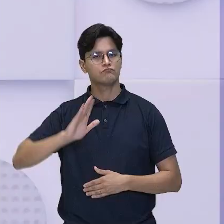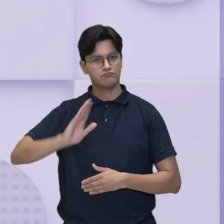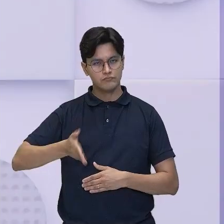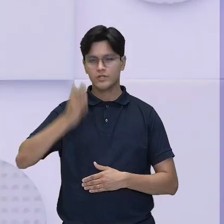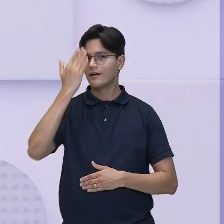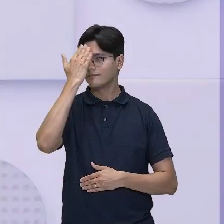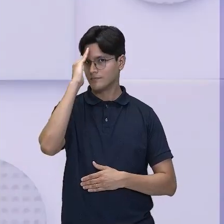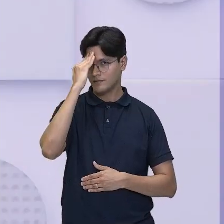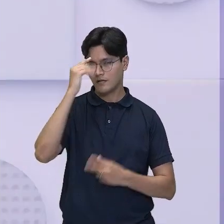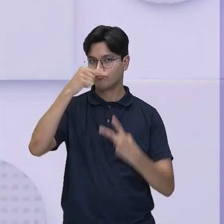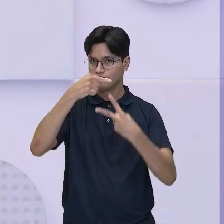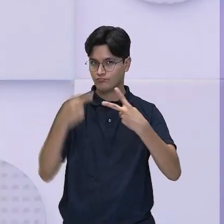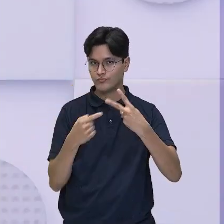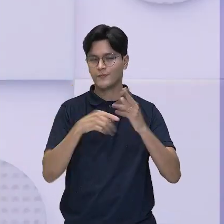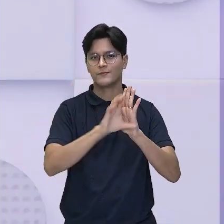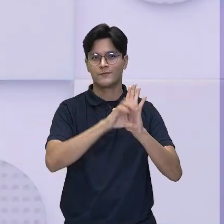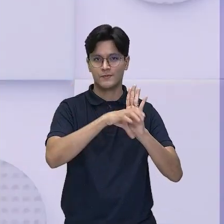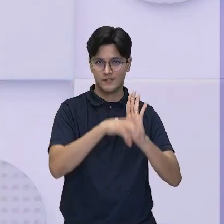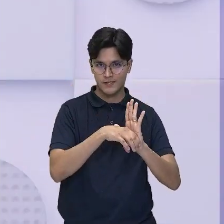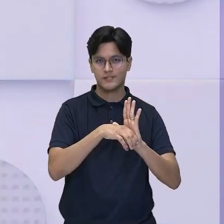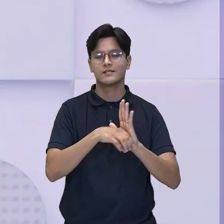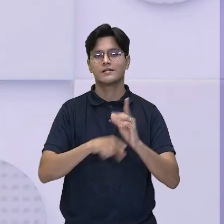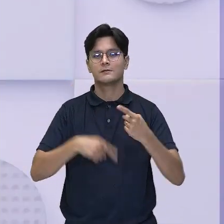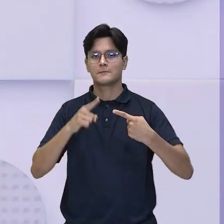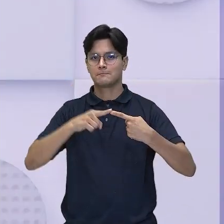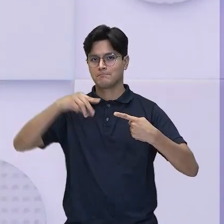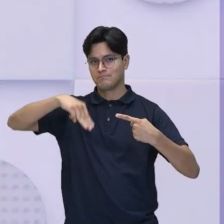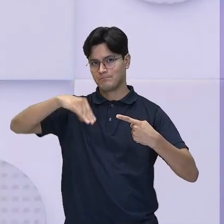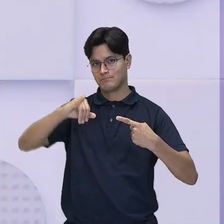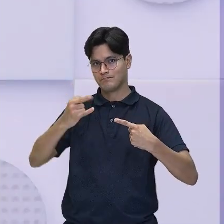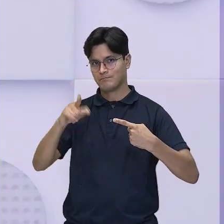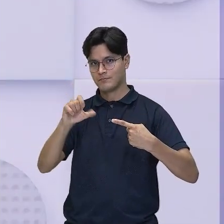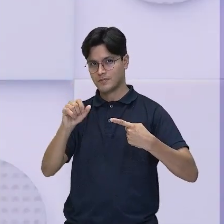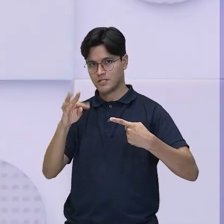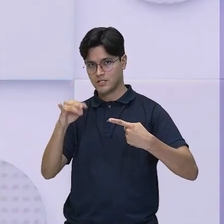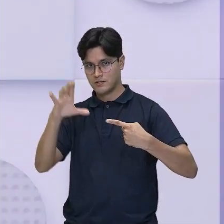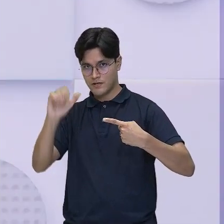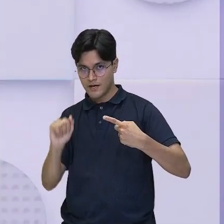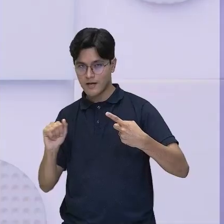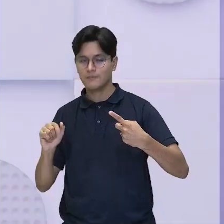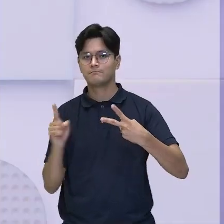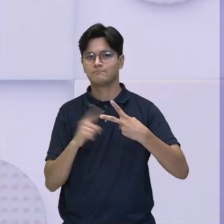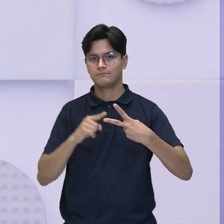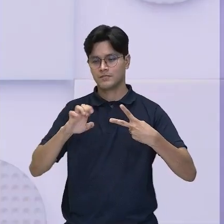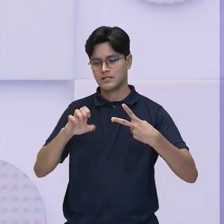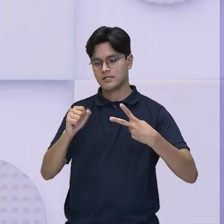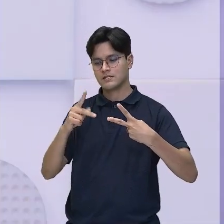dois conceitos. Então, mística como aprofundamento do sentido de vida e